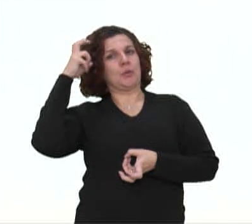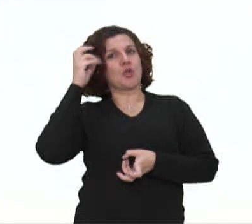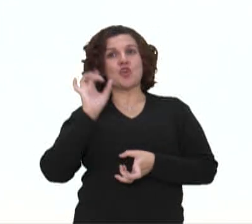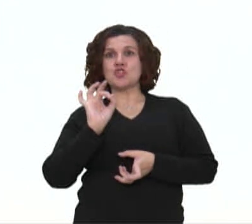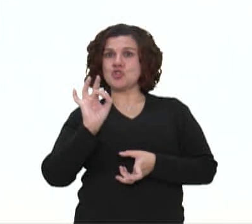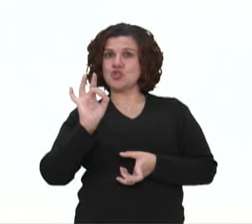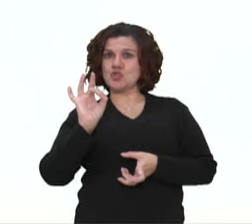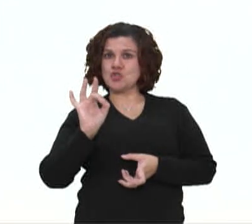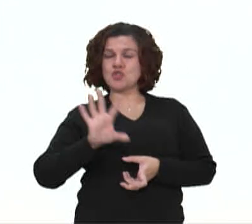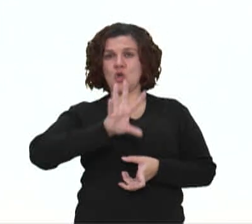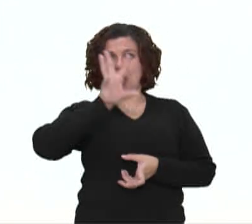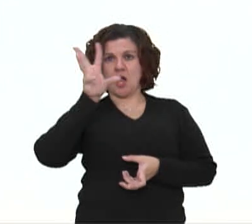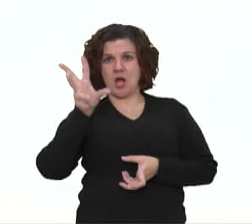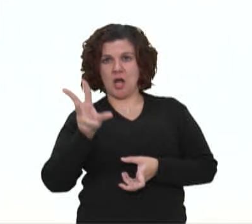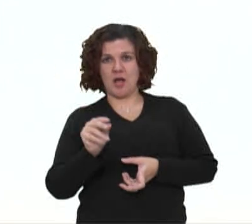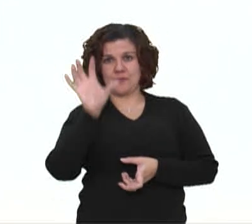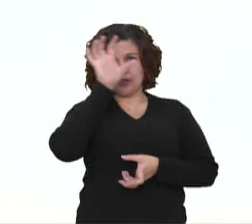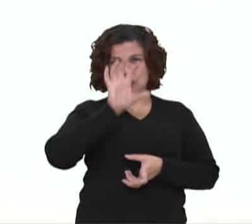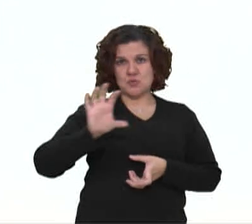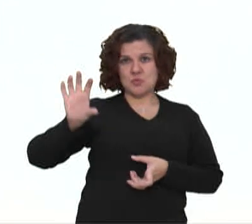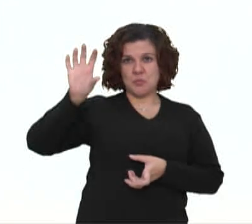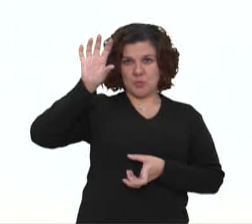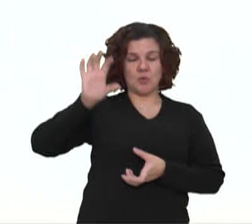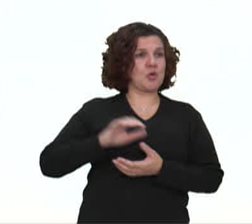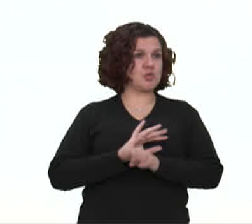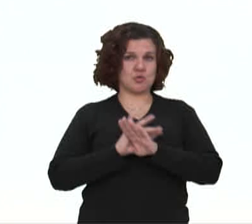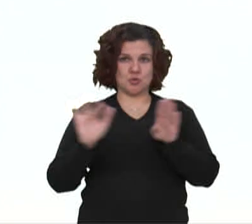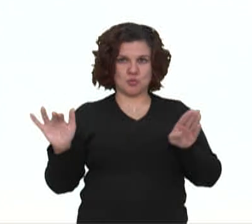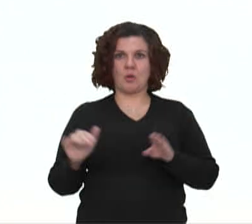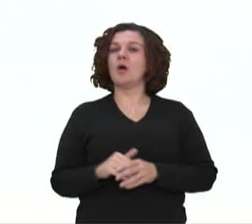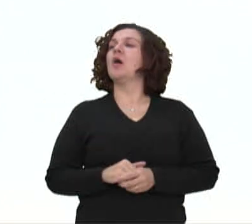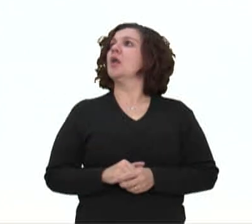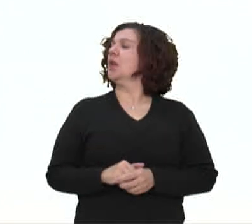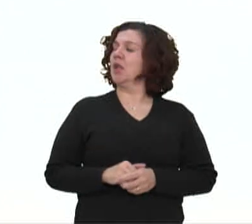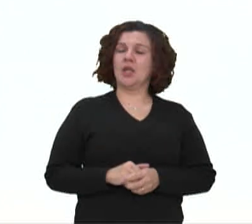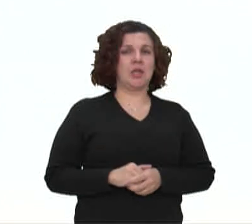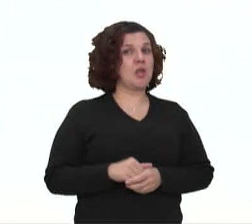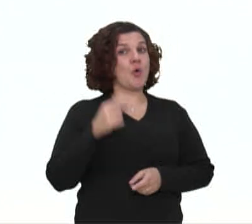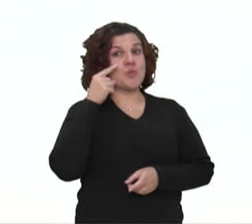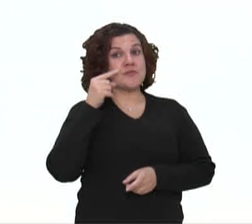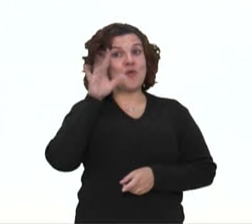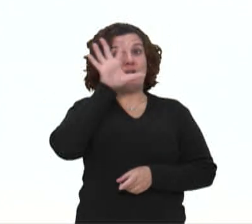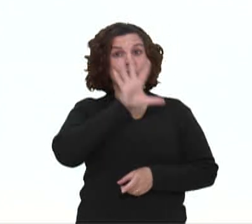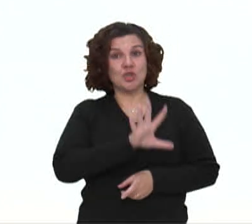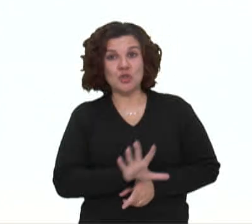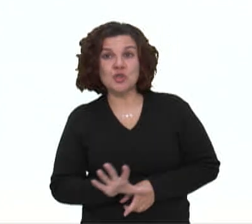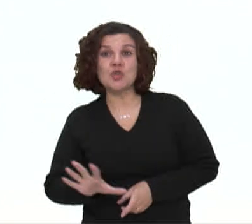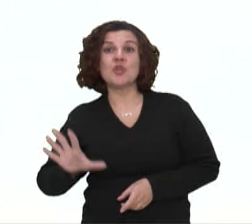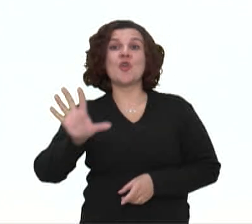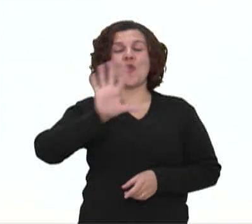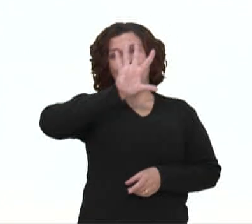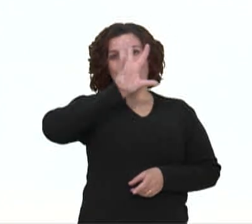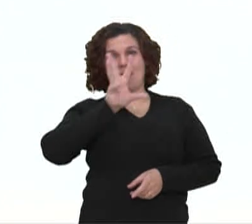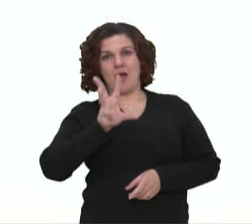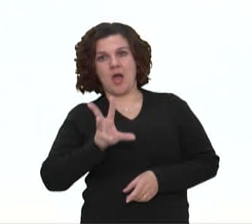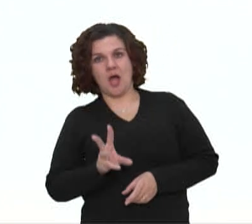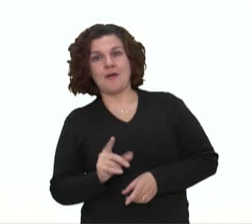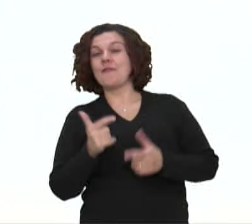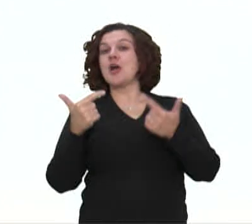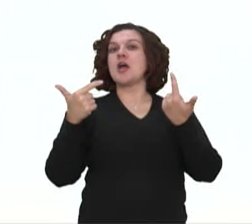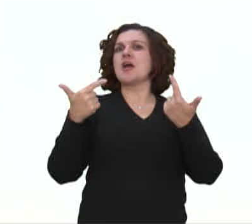África subsaariana? Não, a gente viu que foi, lembra aquele mapão lá? Era em todo o continente, não tinha um